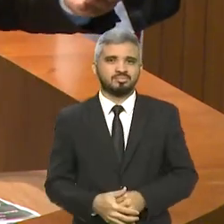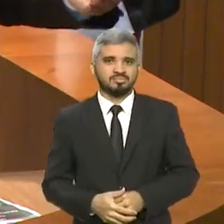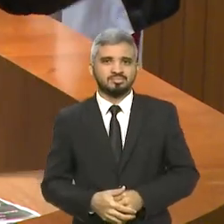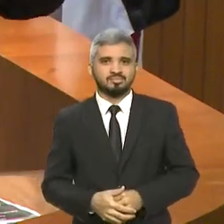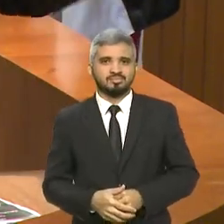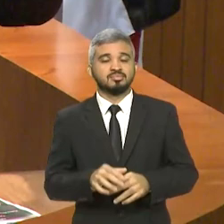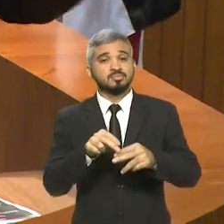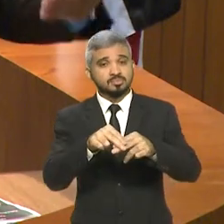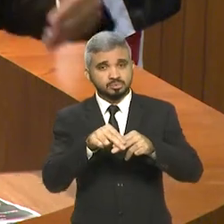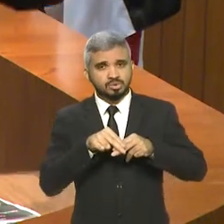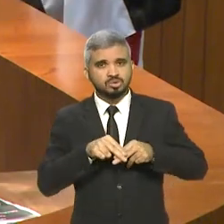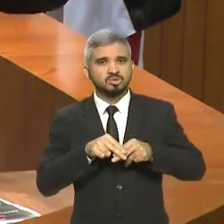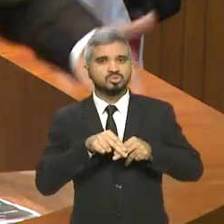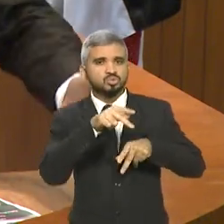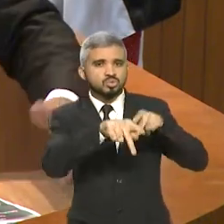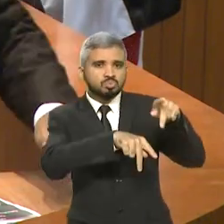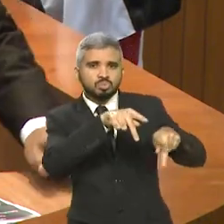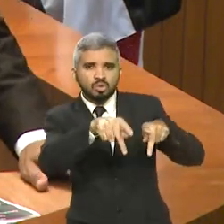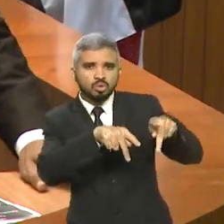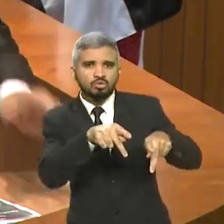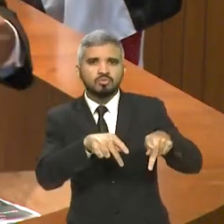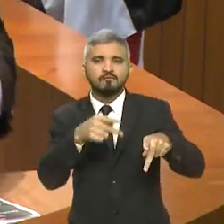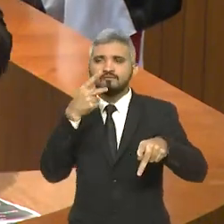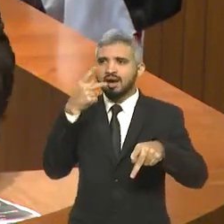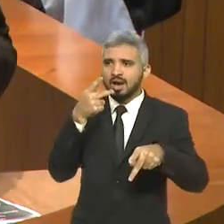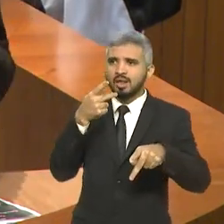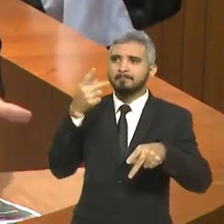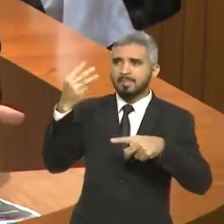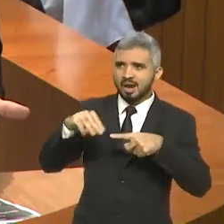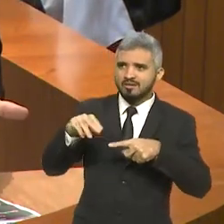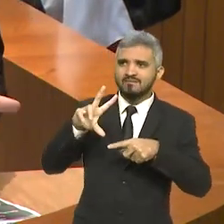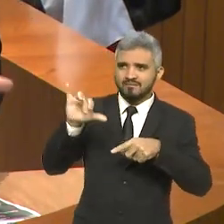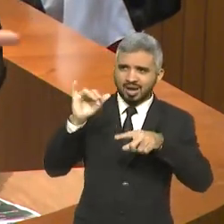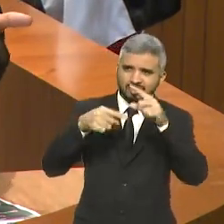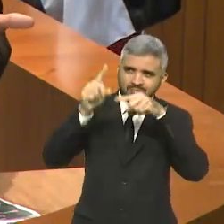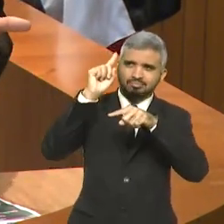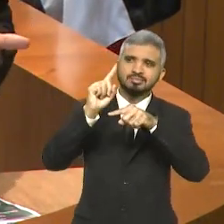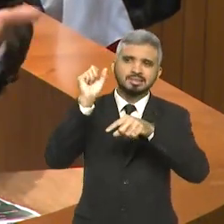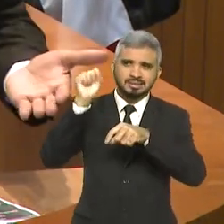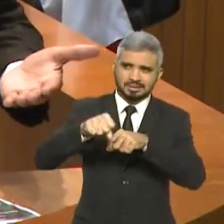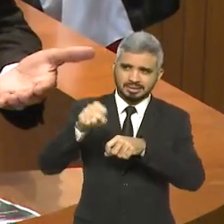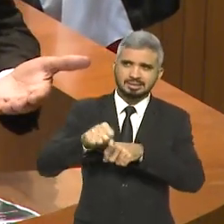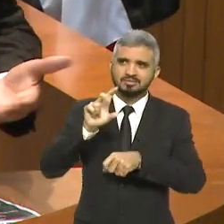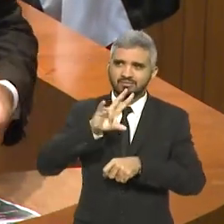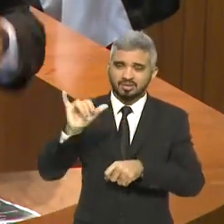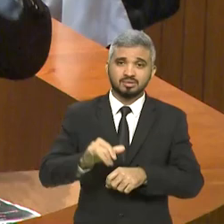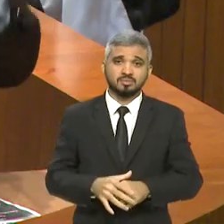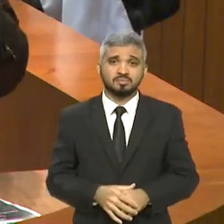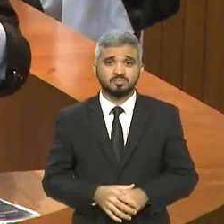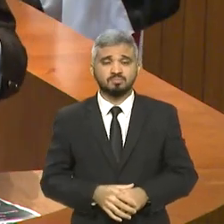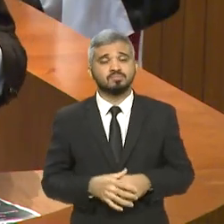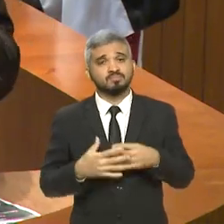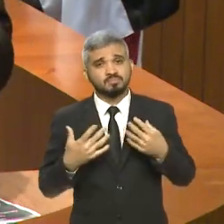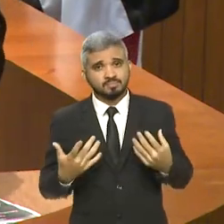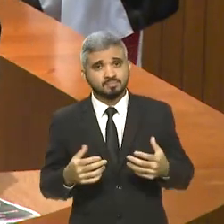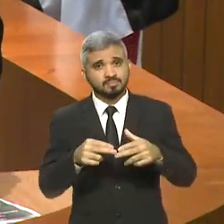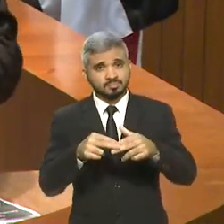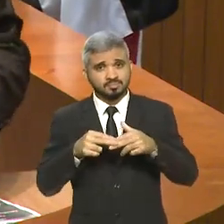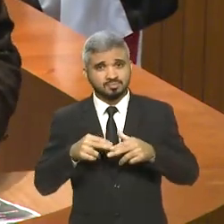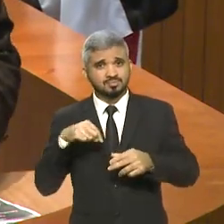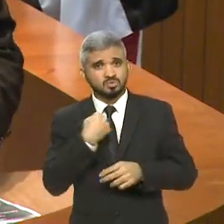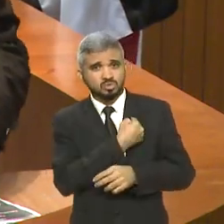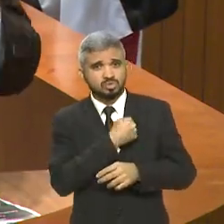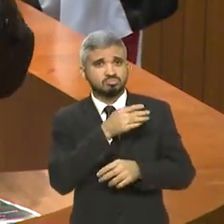da população que o Maranhão tem jeito sim. E é por isso que percorremos o Maranhão ouvindo a população para construir o nosso